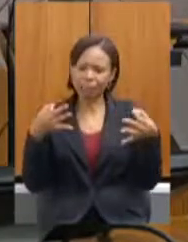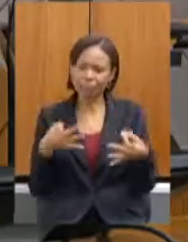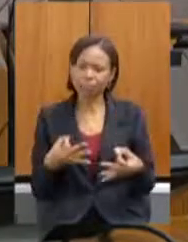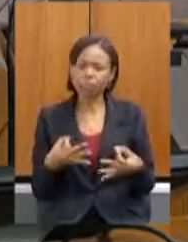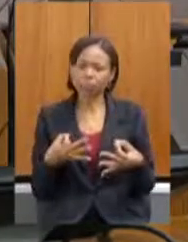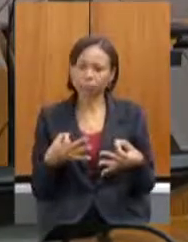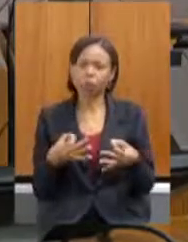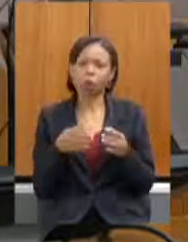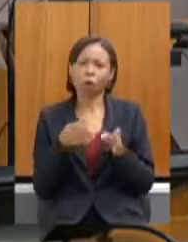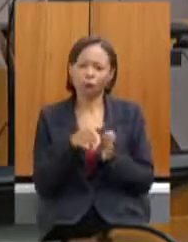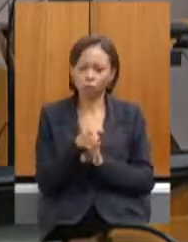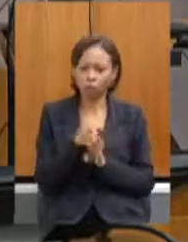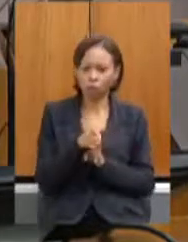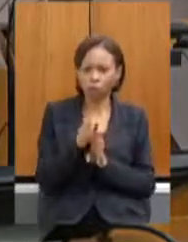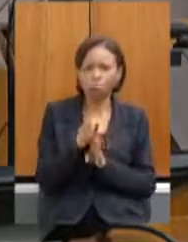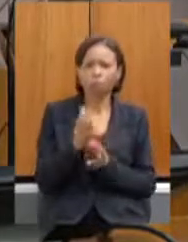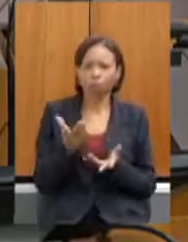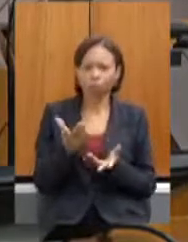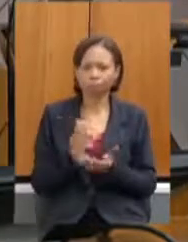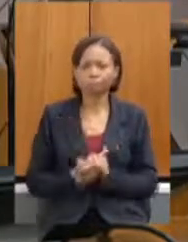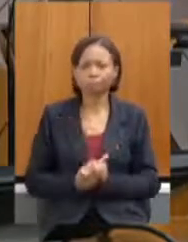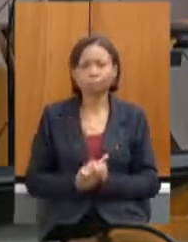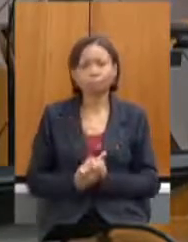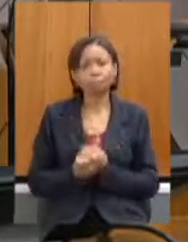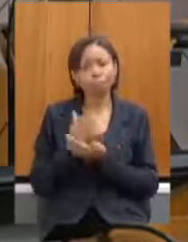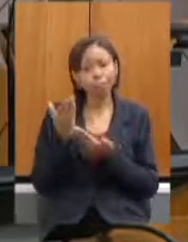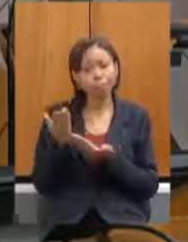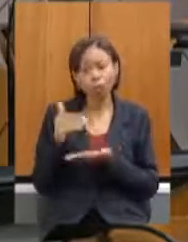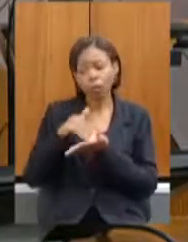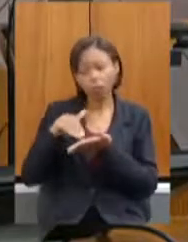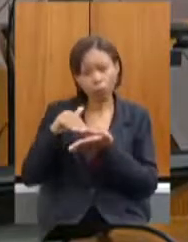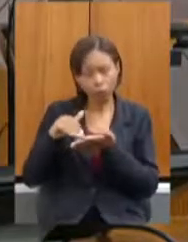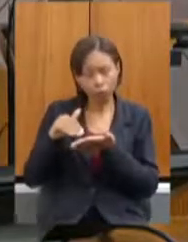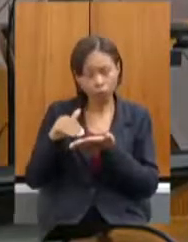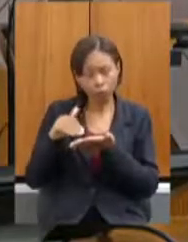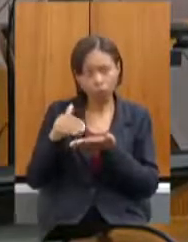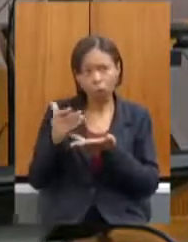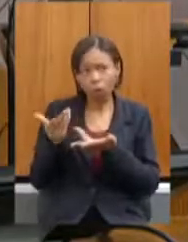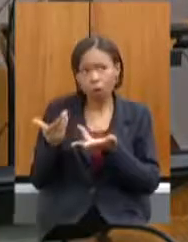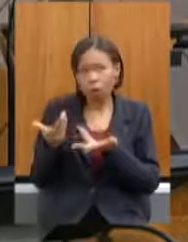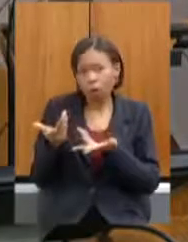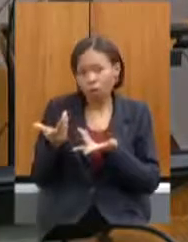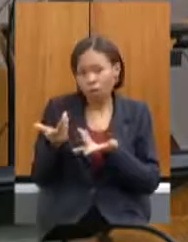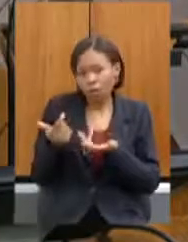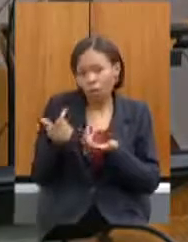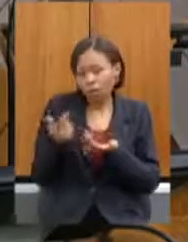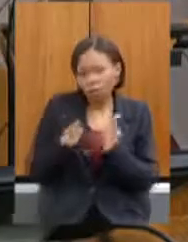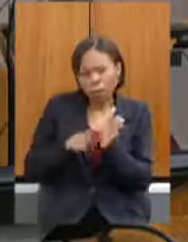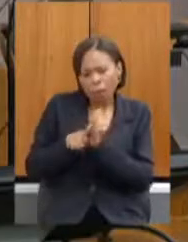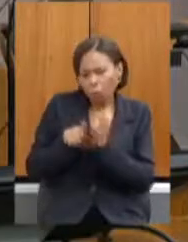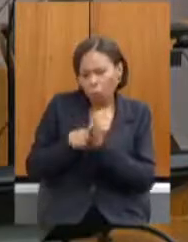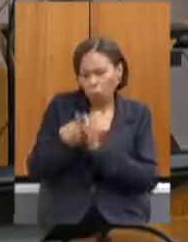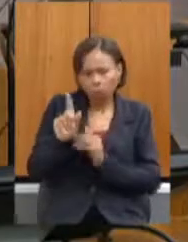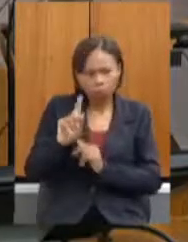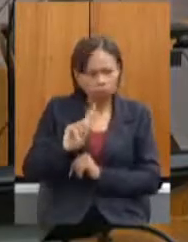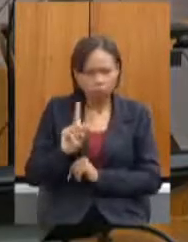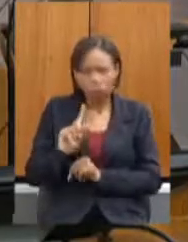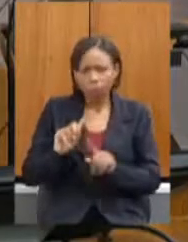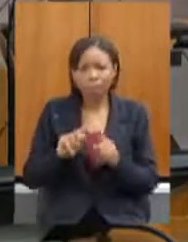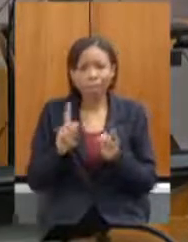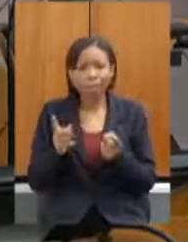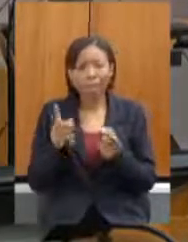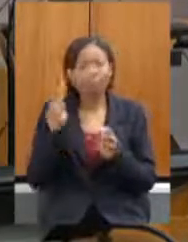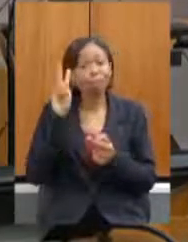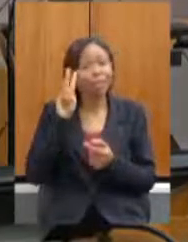essas orientações sanitárias então seu presidente na verdade é no não se trata de um questionamento é mais da gente lembrar mesmos